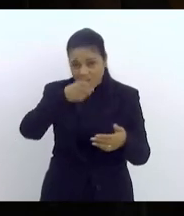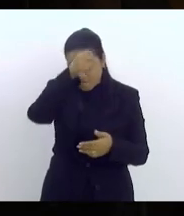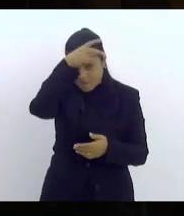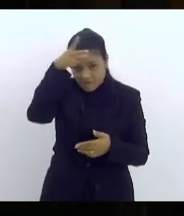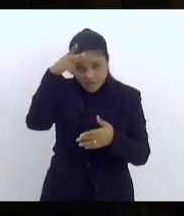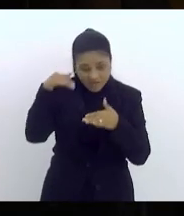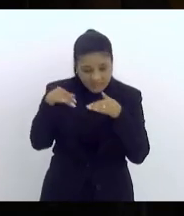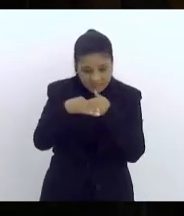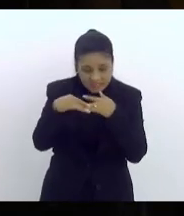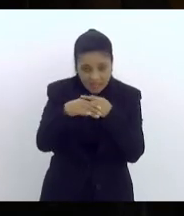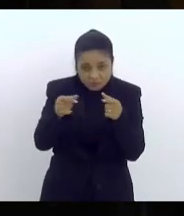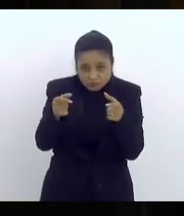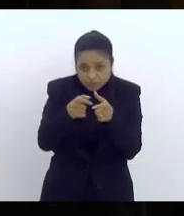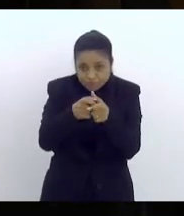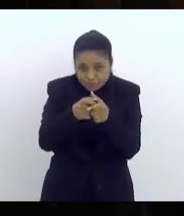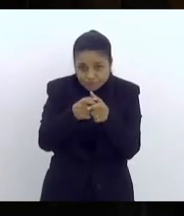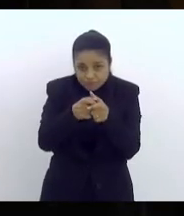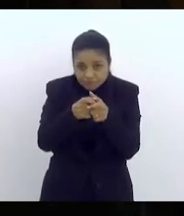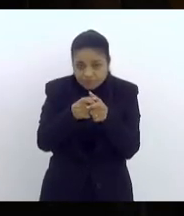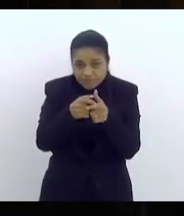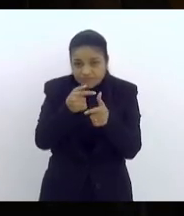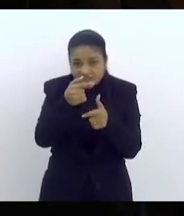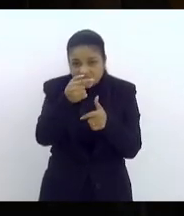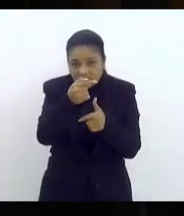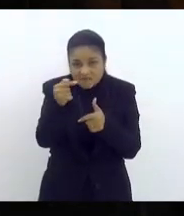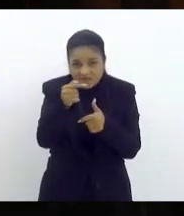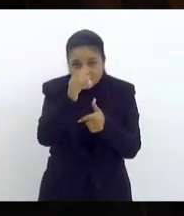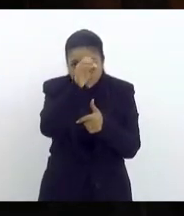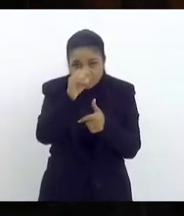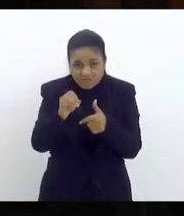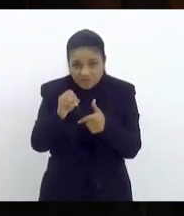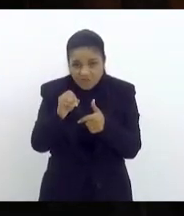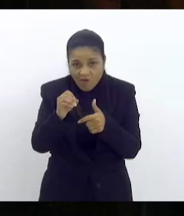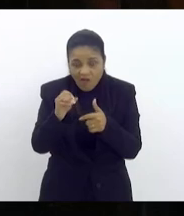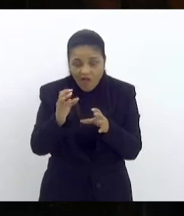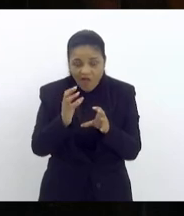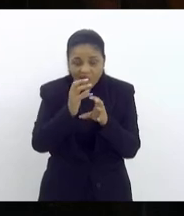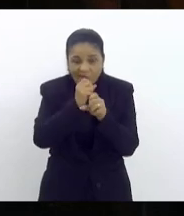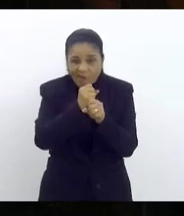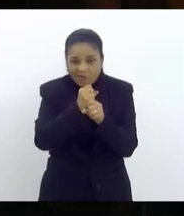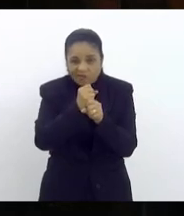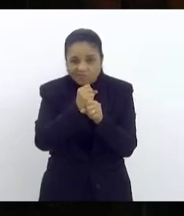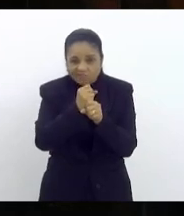que tivesse esses índices estaria com as suas contas rejeitadas pelo tribunal de contas